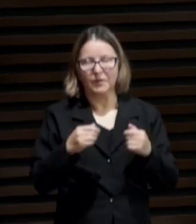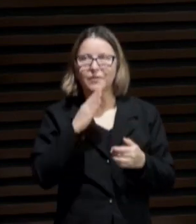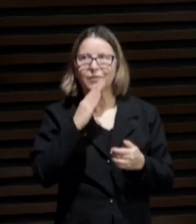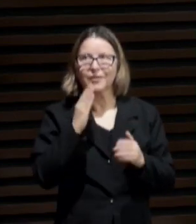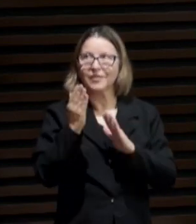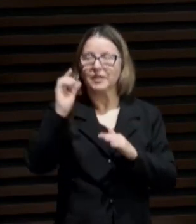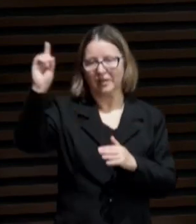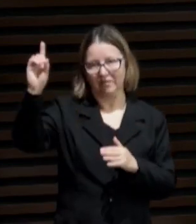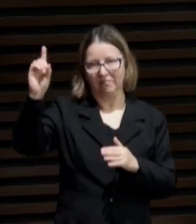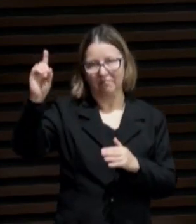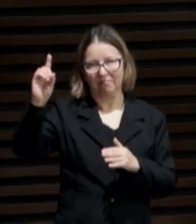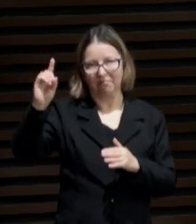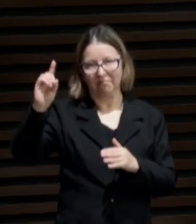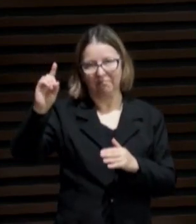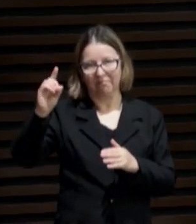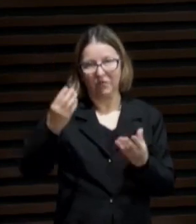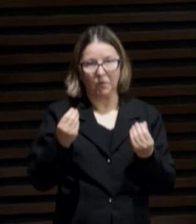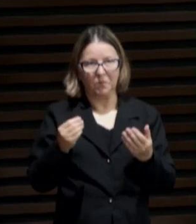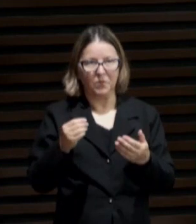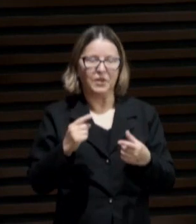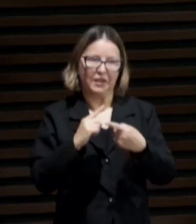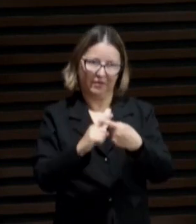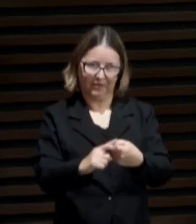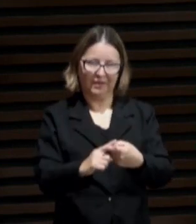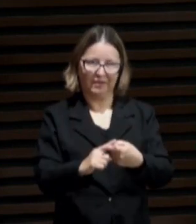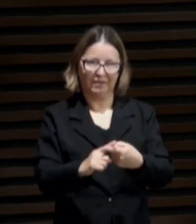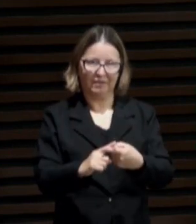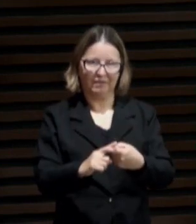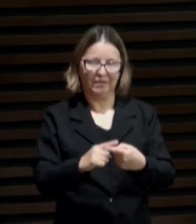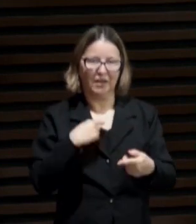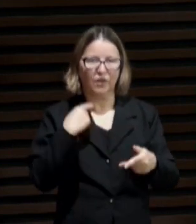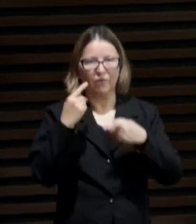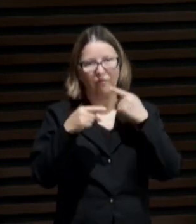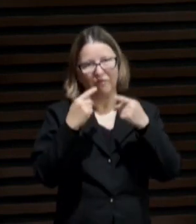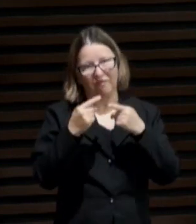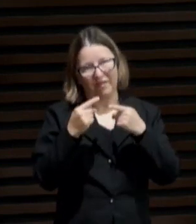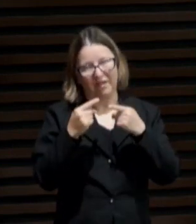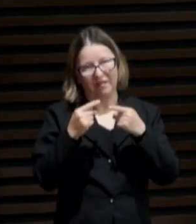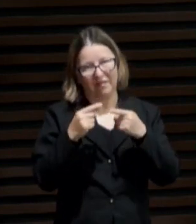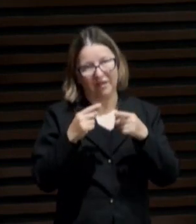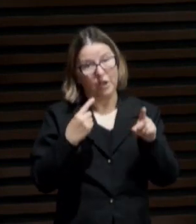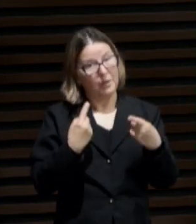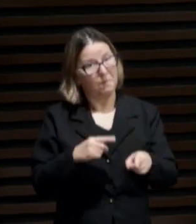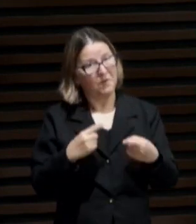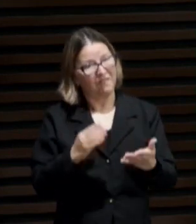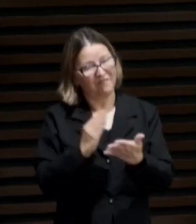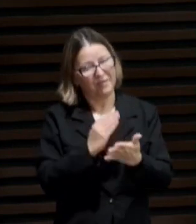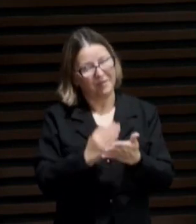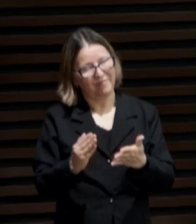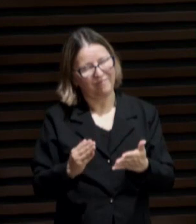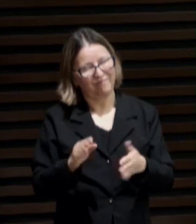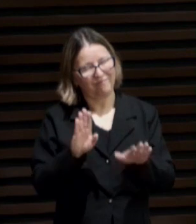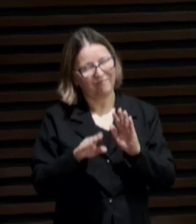por muitas vezes a minha fala tem levantado dissensão e que com frequência